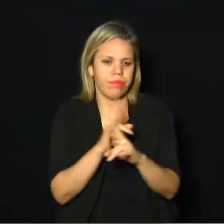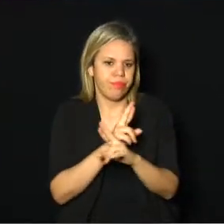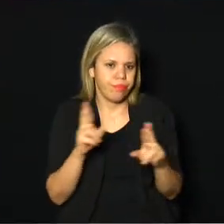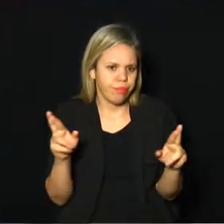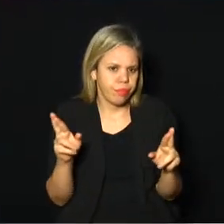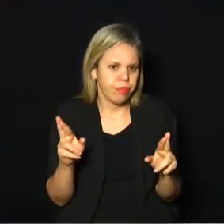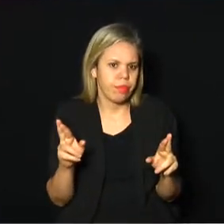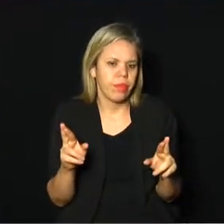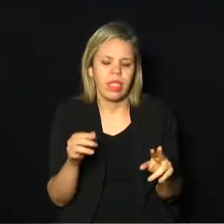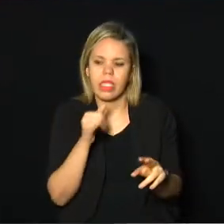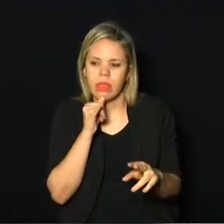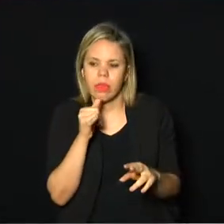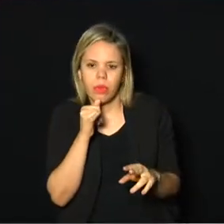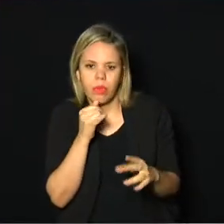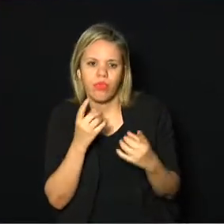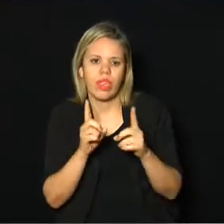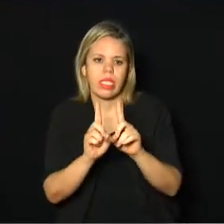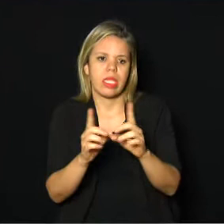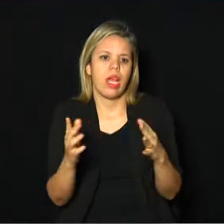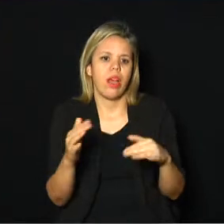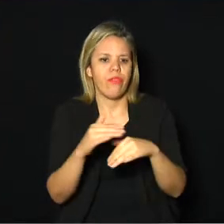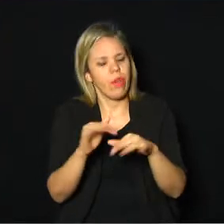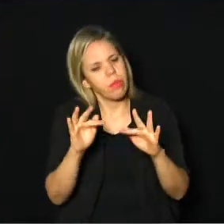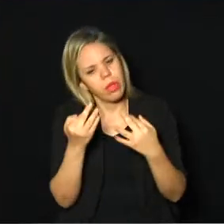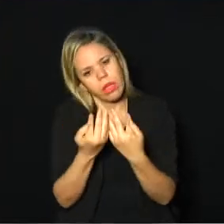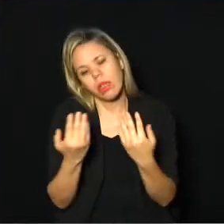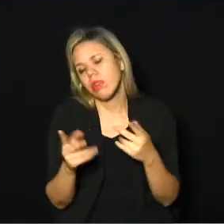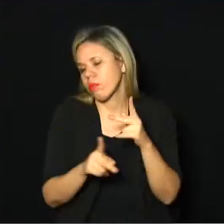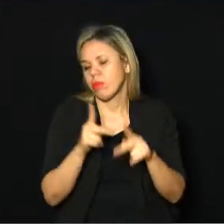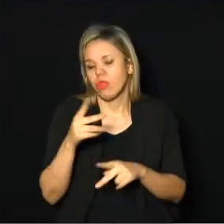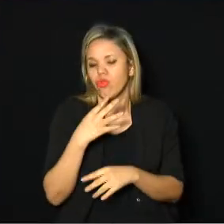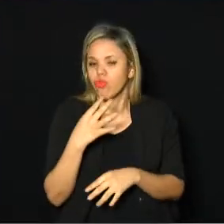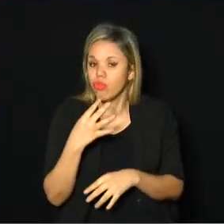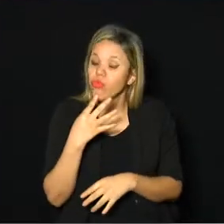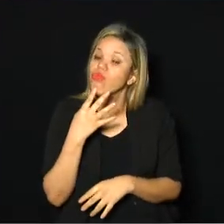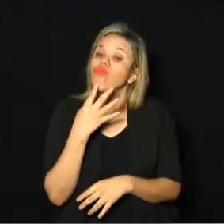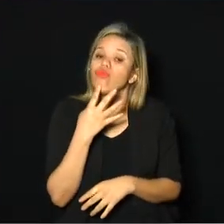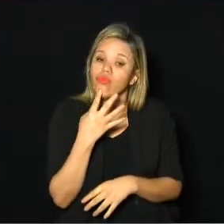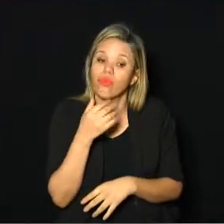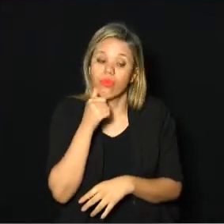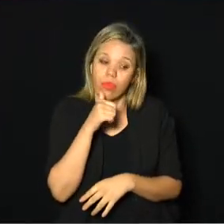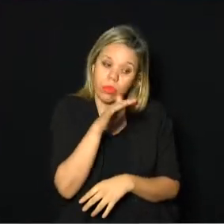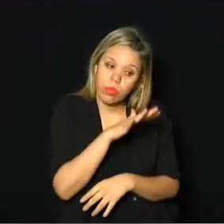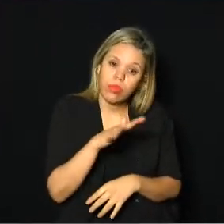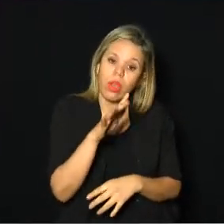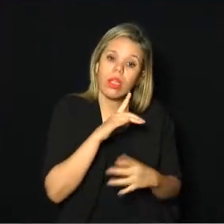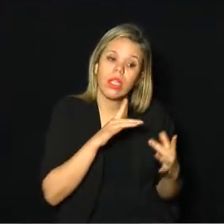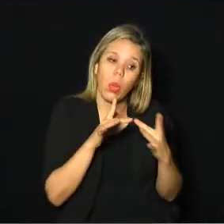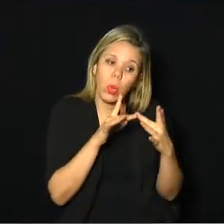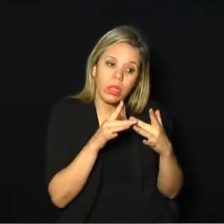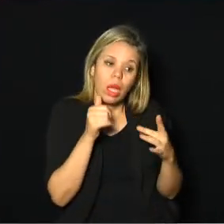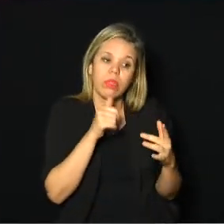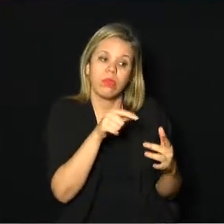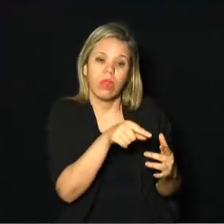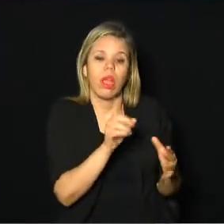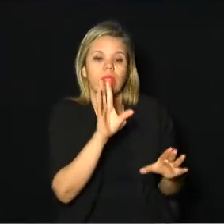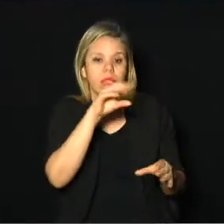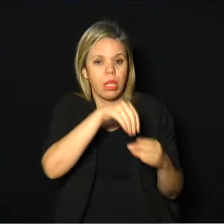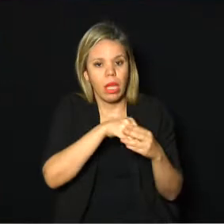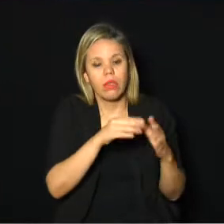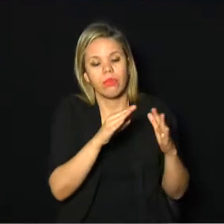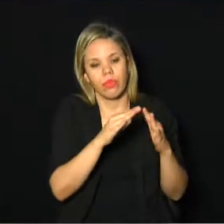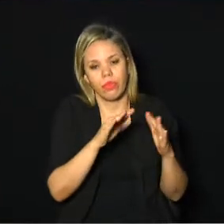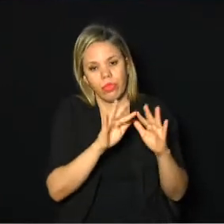de afetividade, em relações familiares, com pessoas conhecidas das mulheres, dentro de